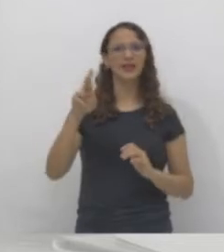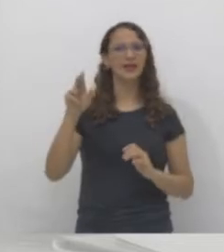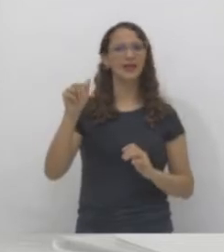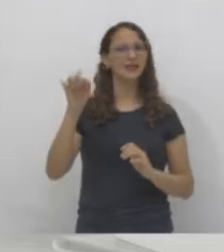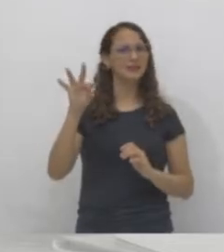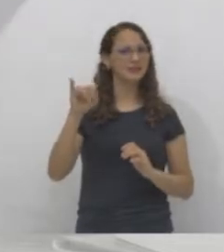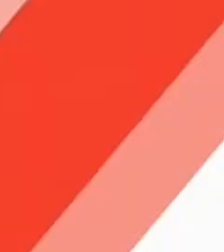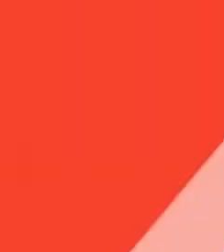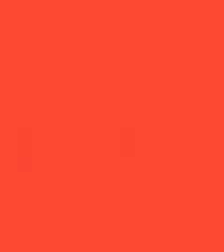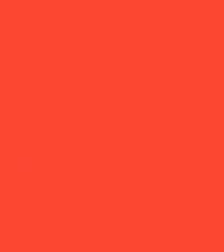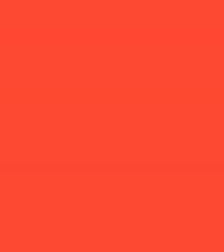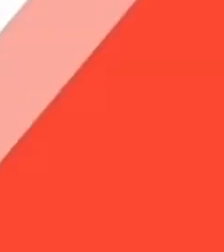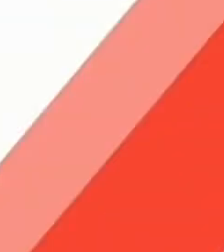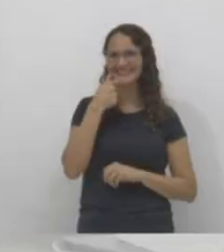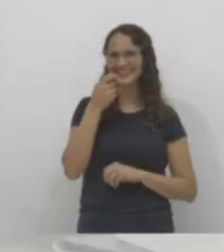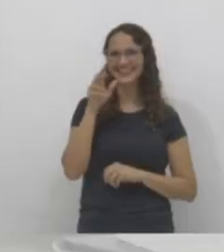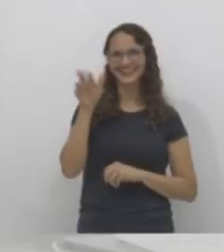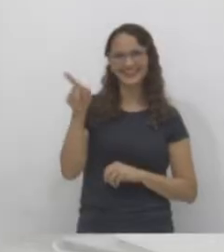bem?